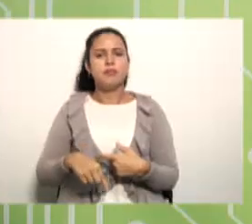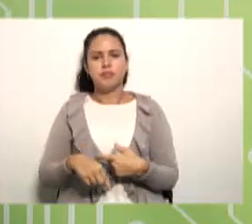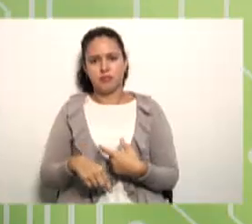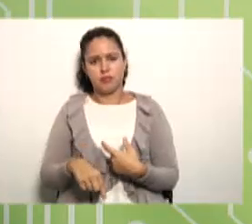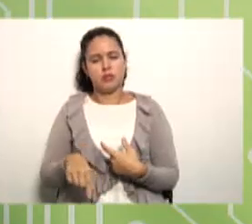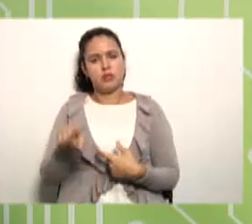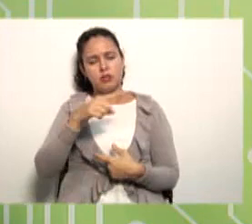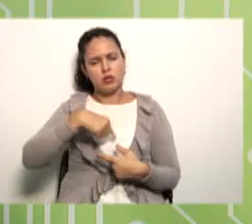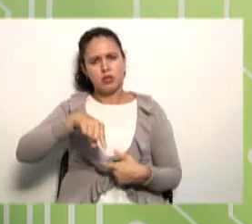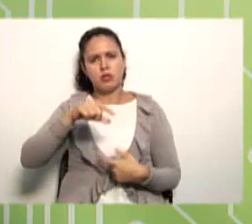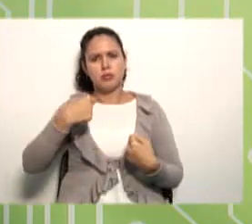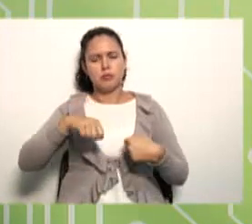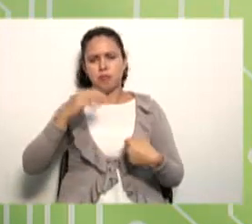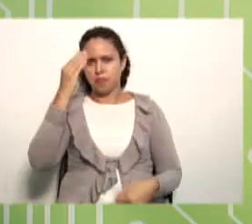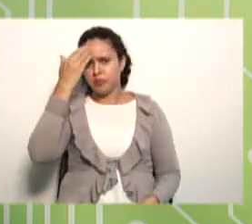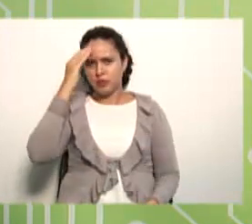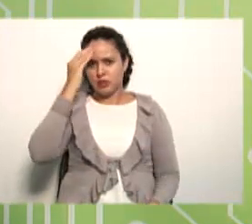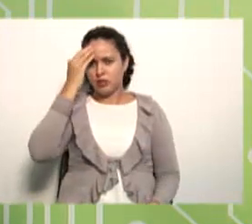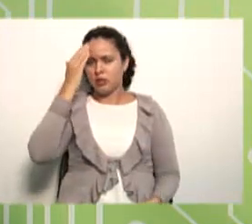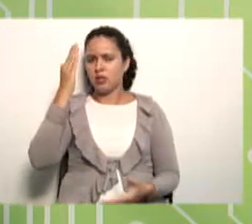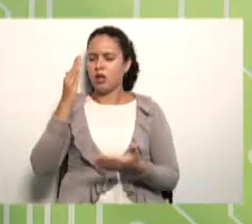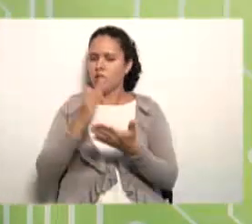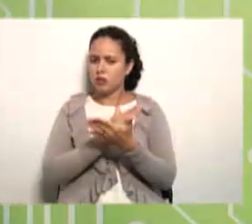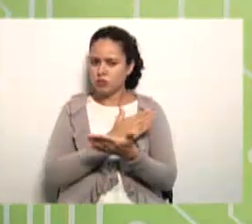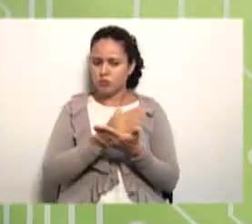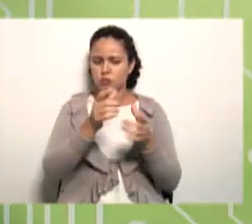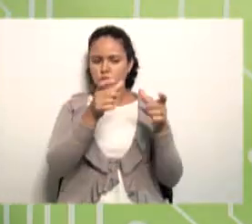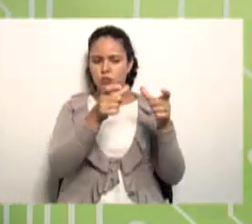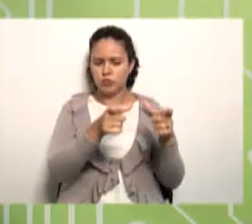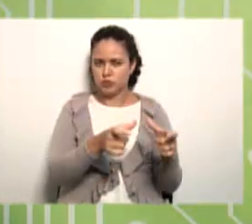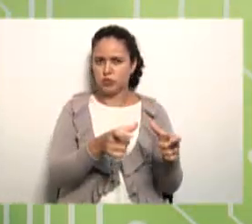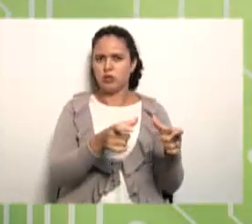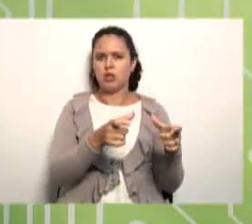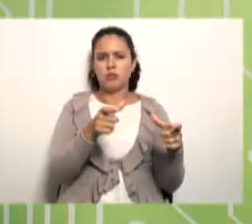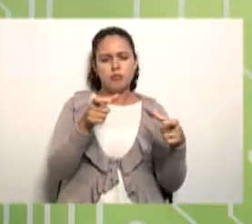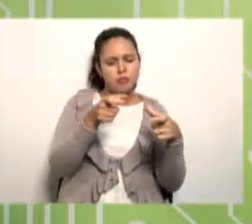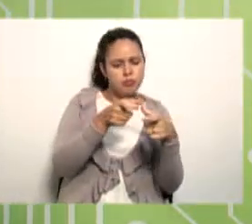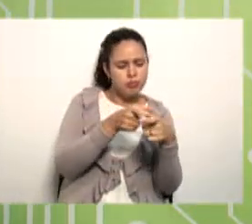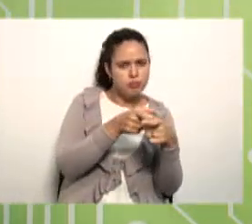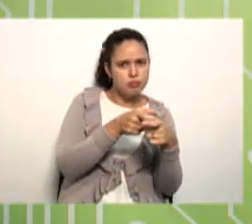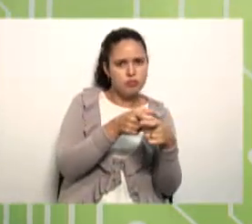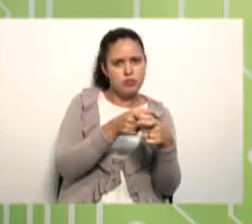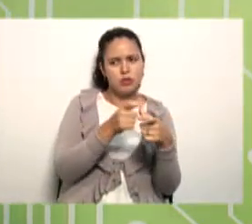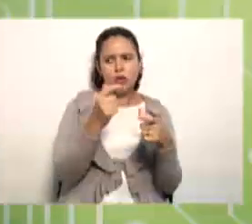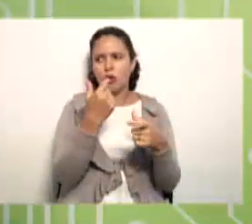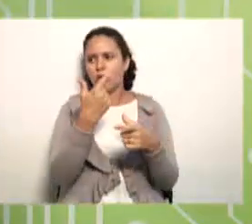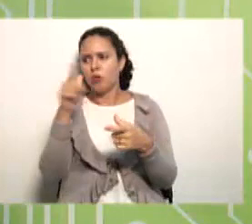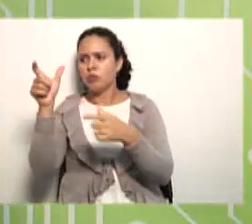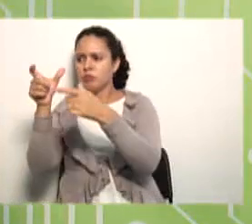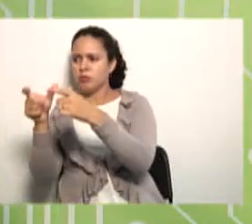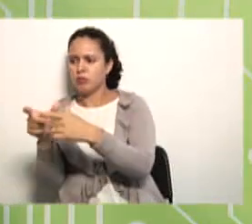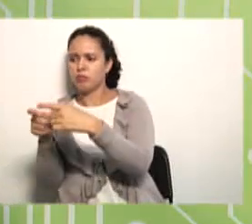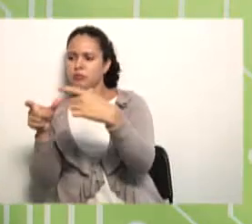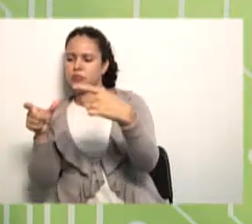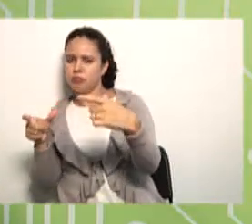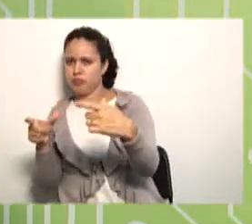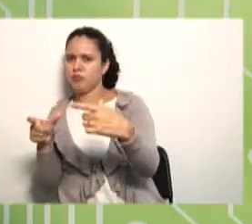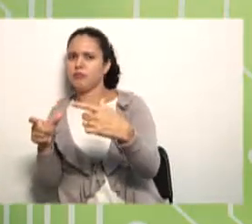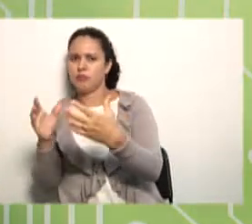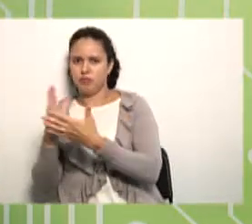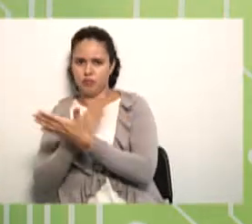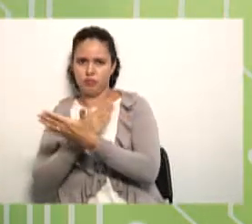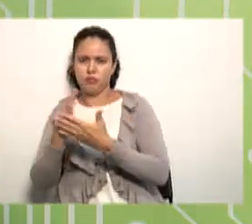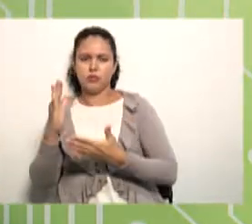como relativa. Em alguns lugares, esses recursos podem estar muito mais escassos do que outro. Por exemplo, se você vai num estado